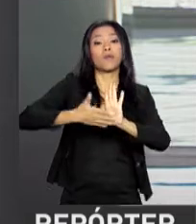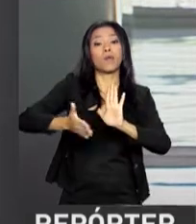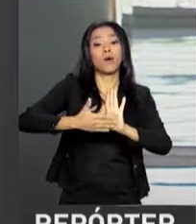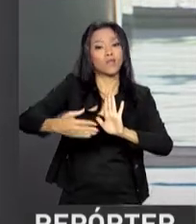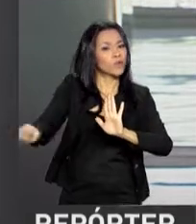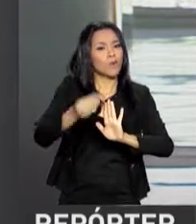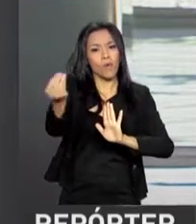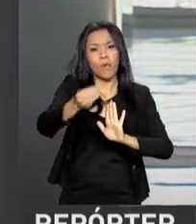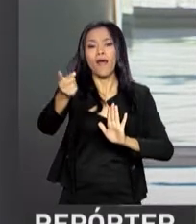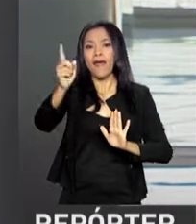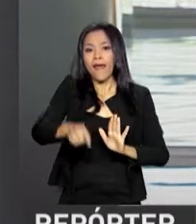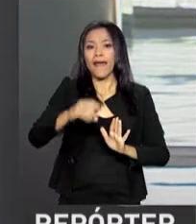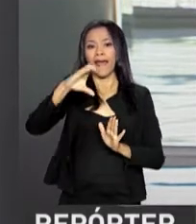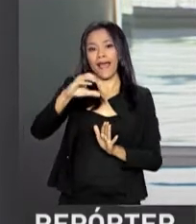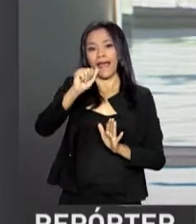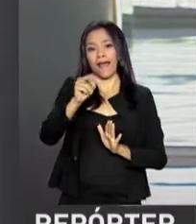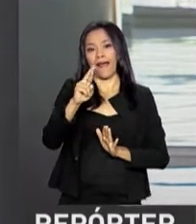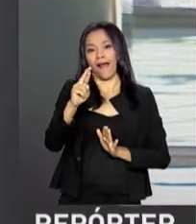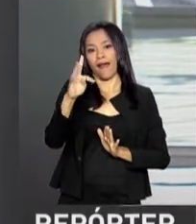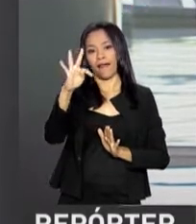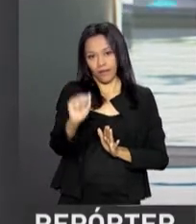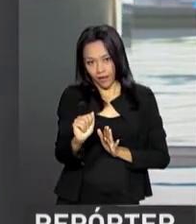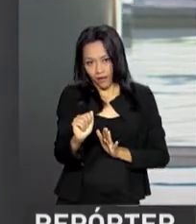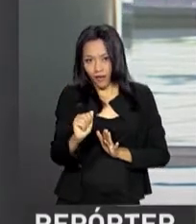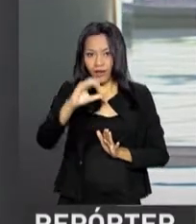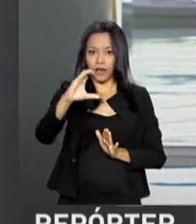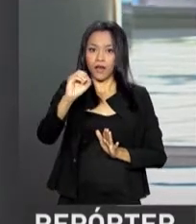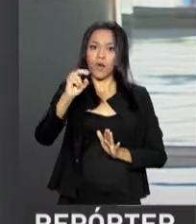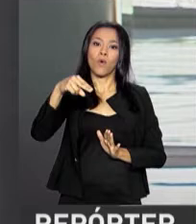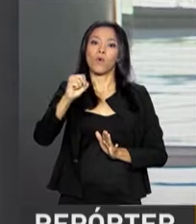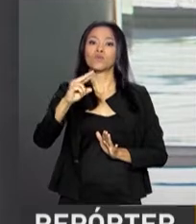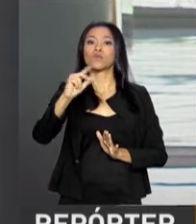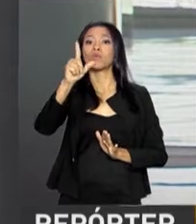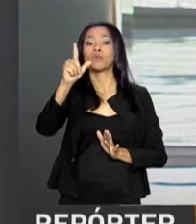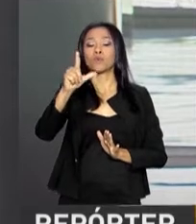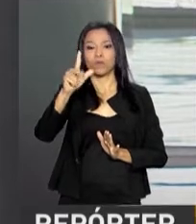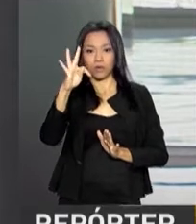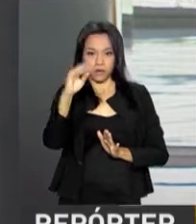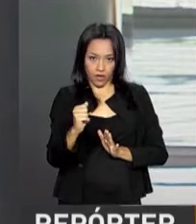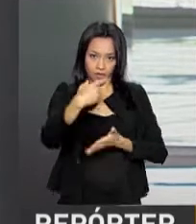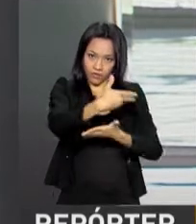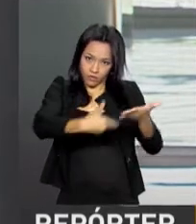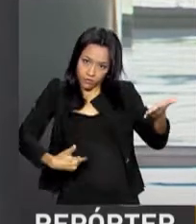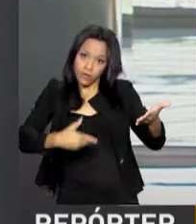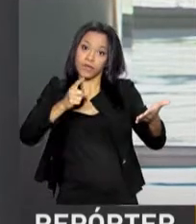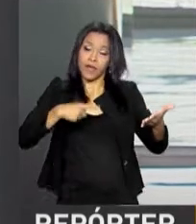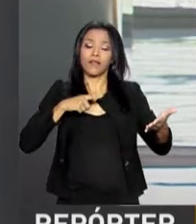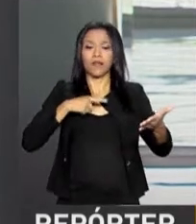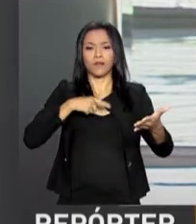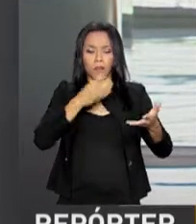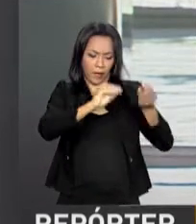de cartas-consulta o formulário o formulário está disponível no site do ministério das cidades